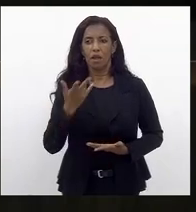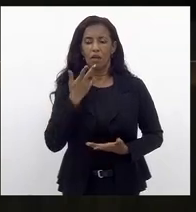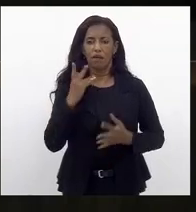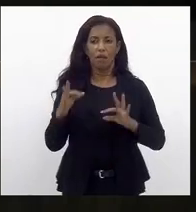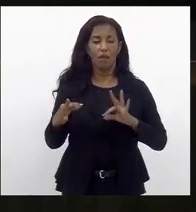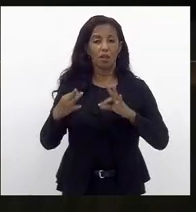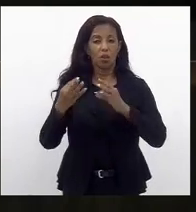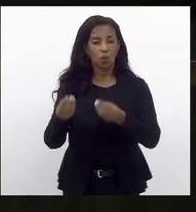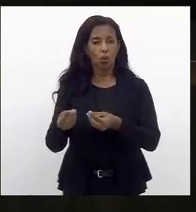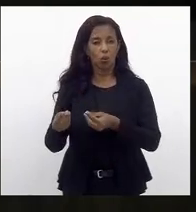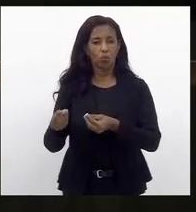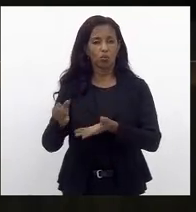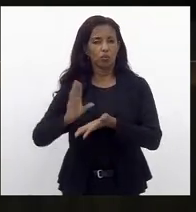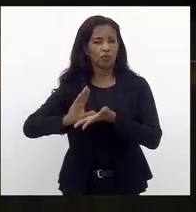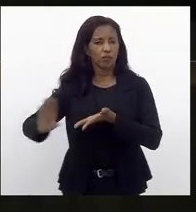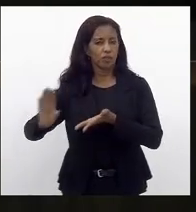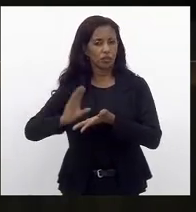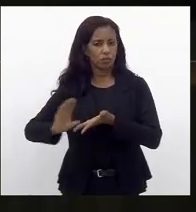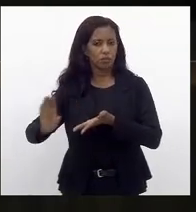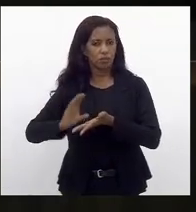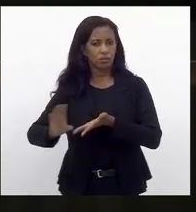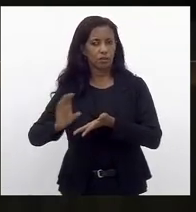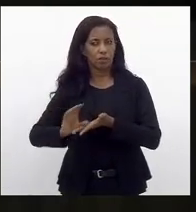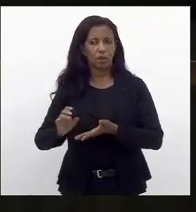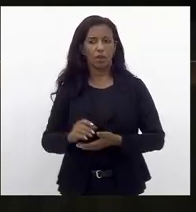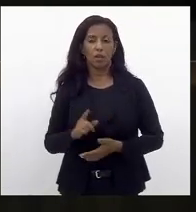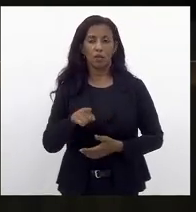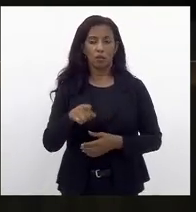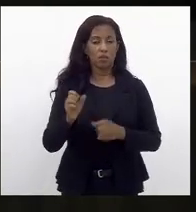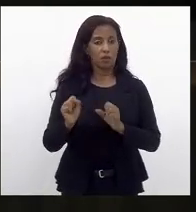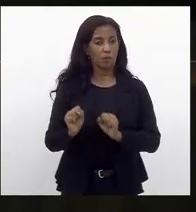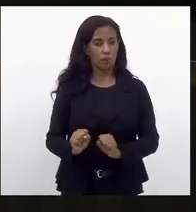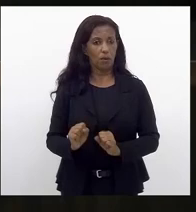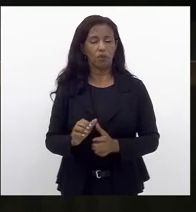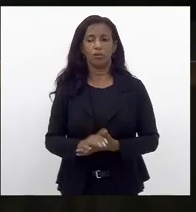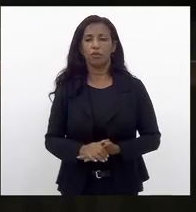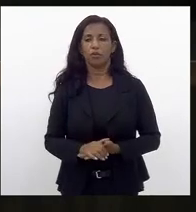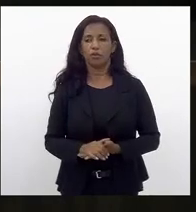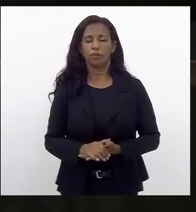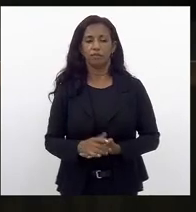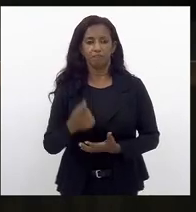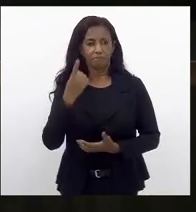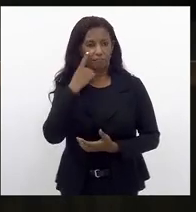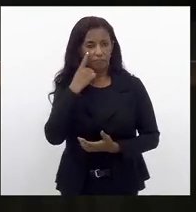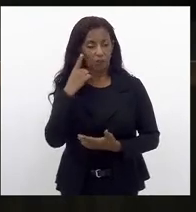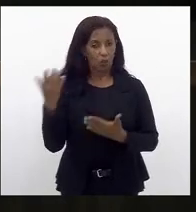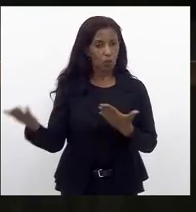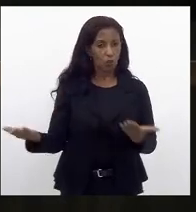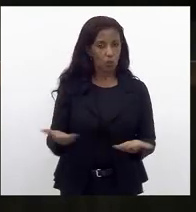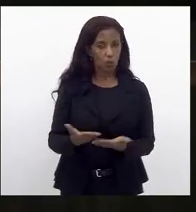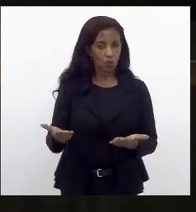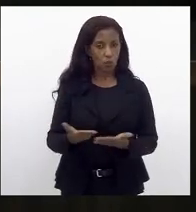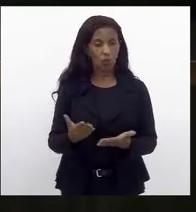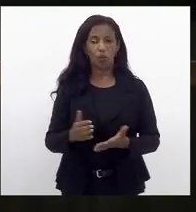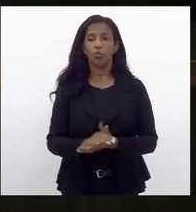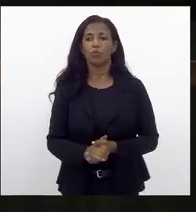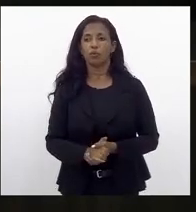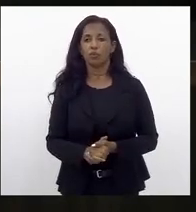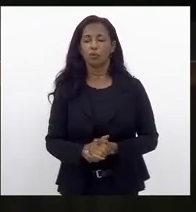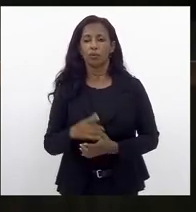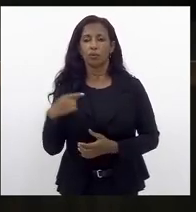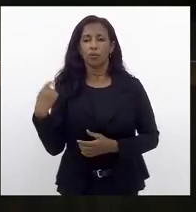que todos os investimentos o que você pode reparar nos dias de hoje que a seja